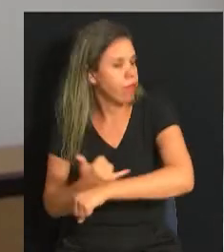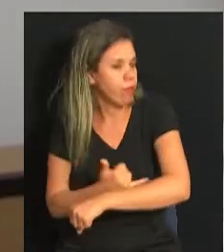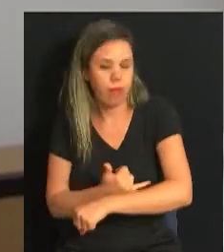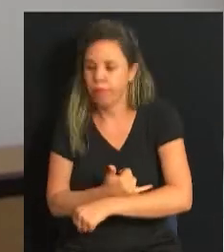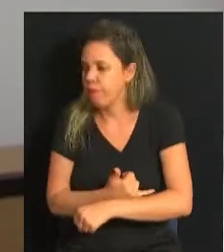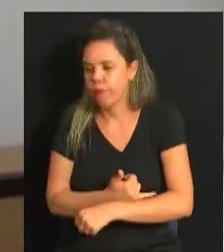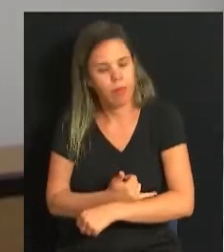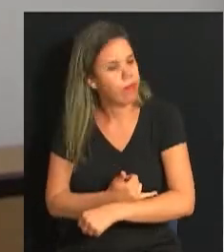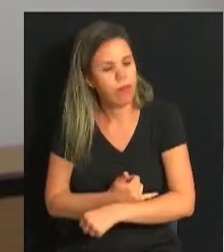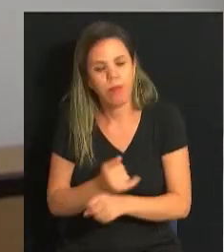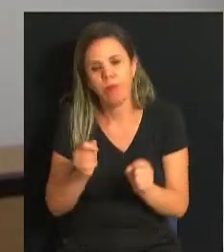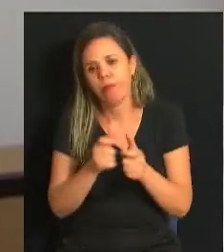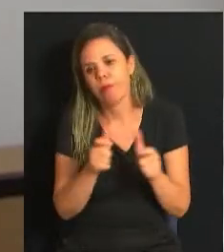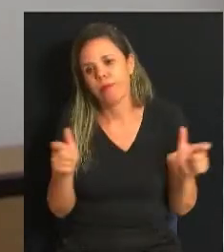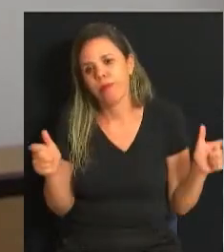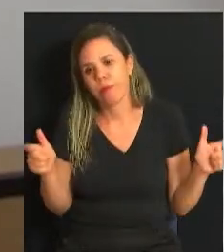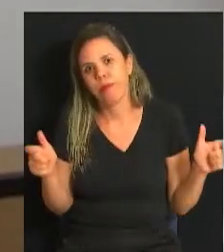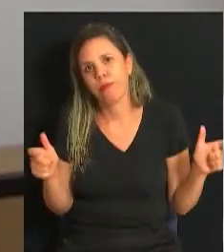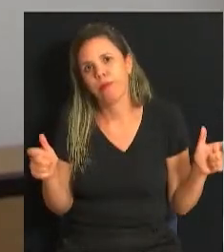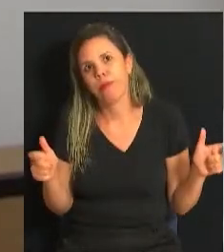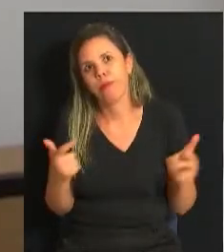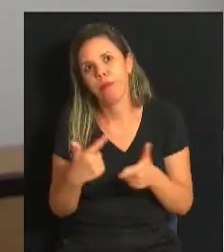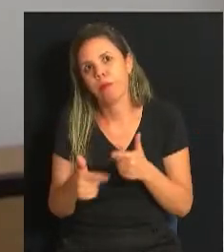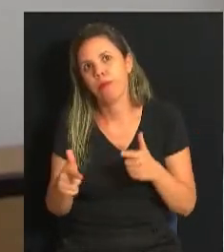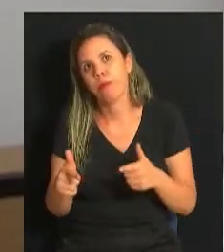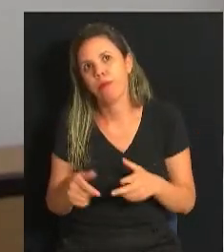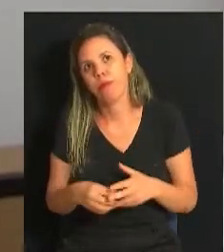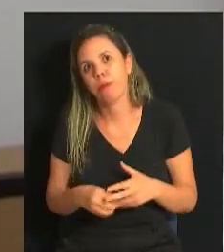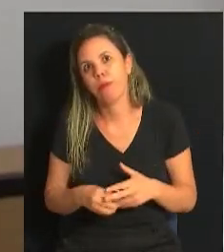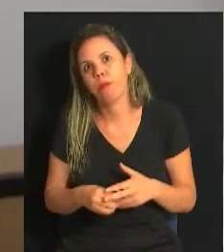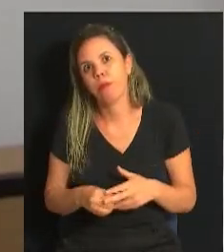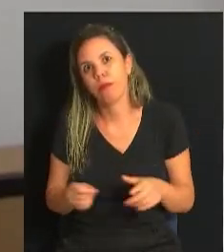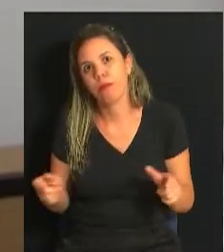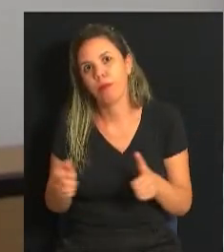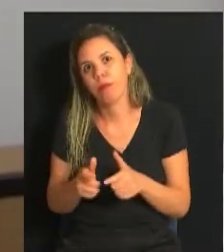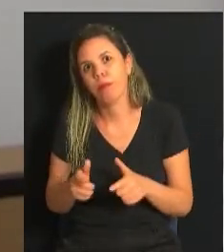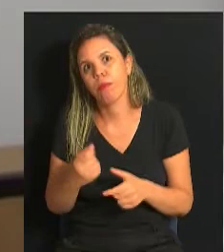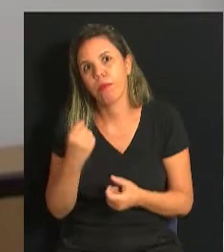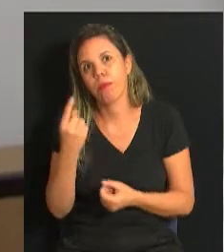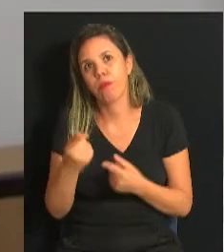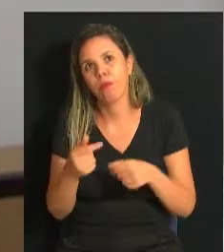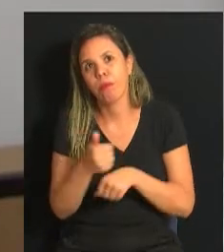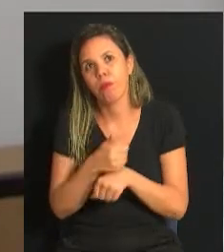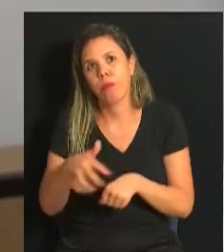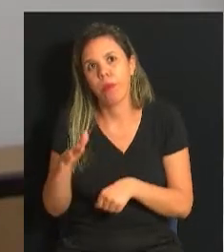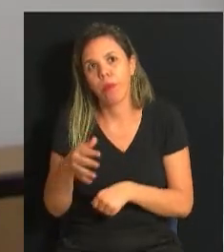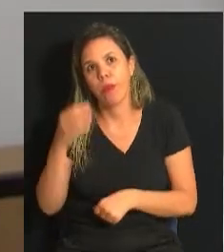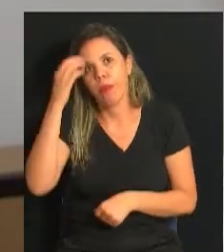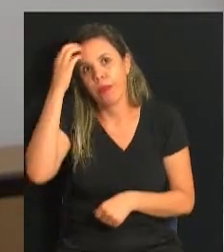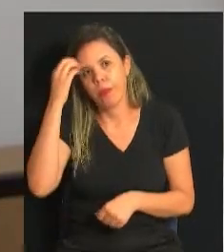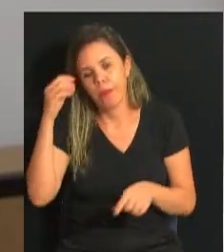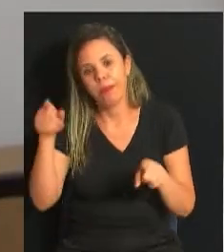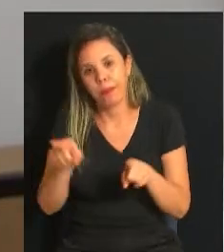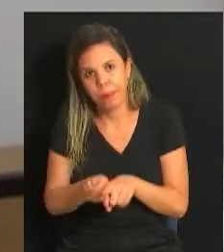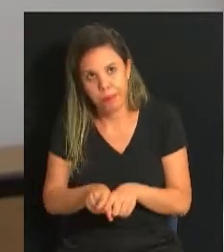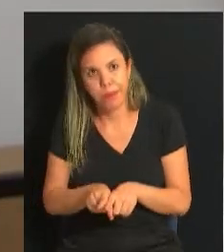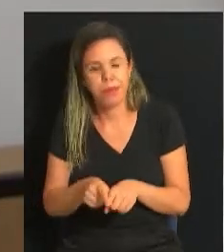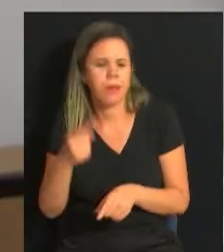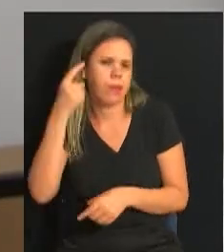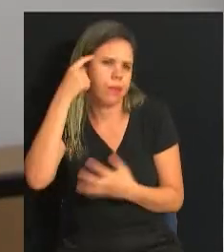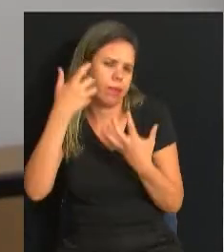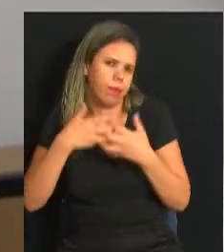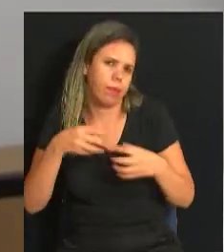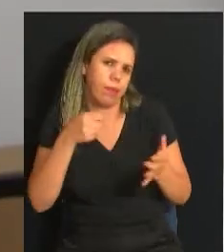para aumento de vazão para aumento da drenagem de algumas áreas mas também para pensar